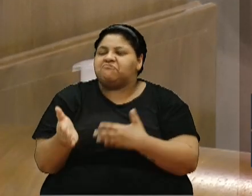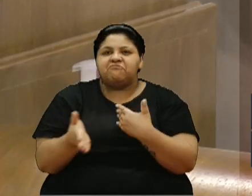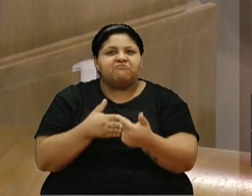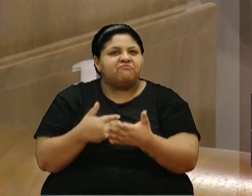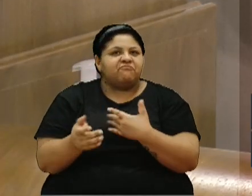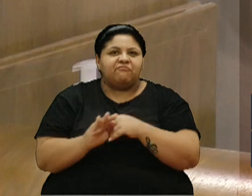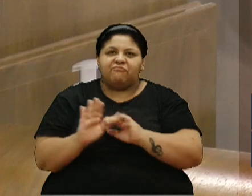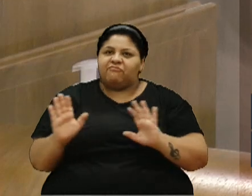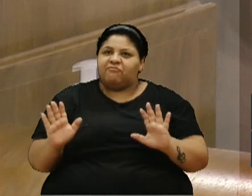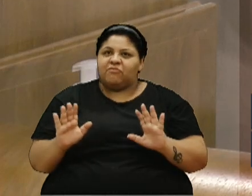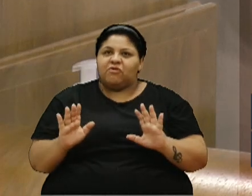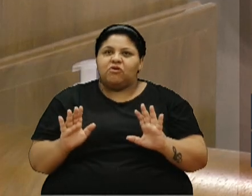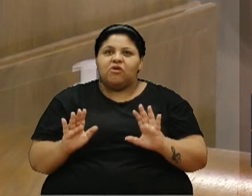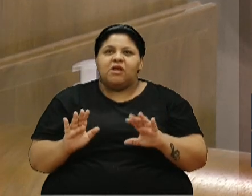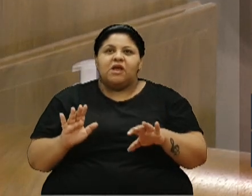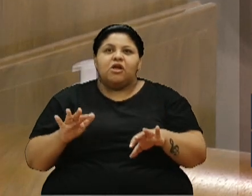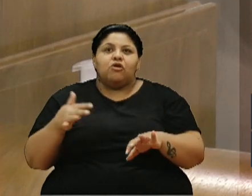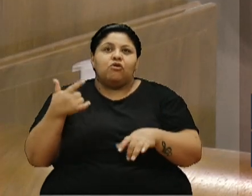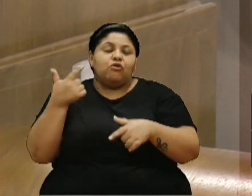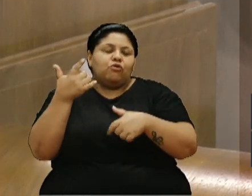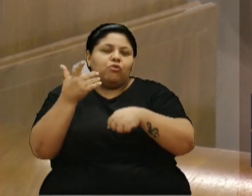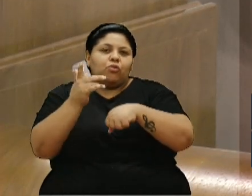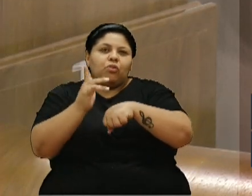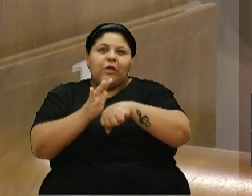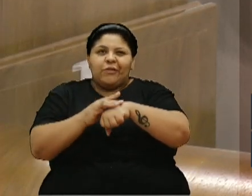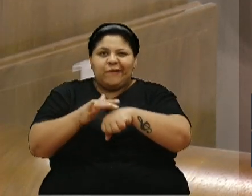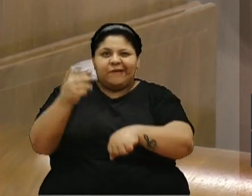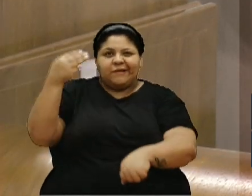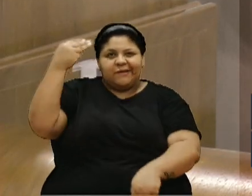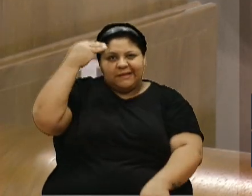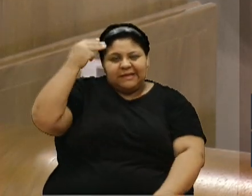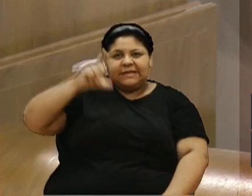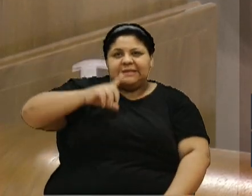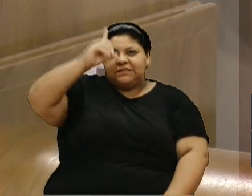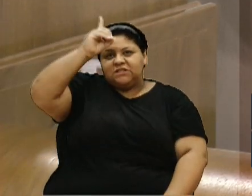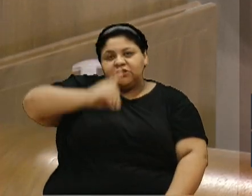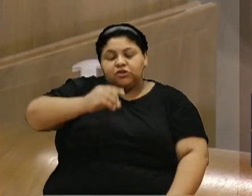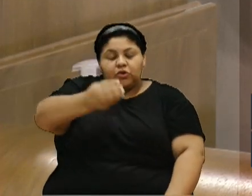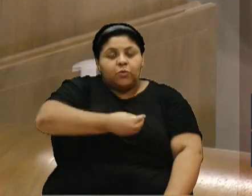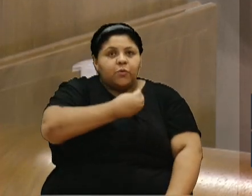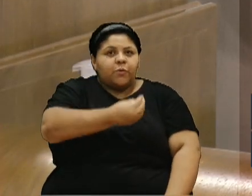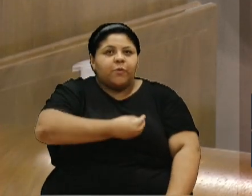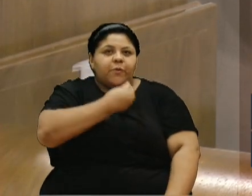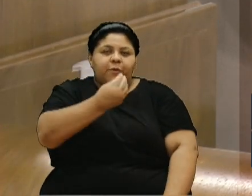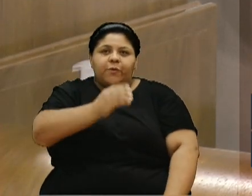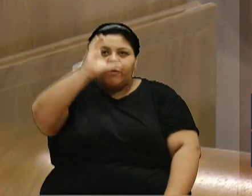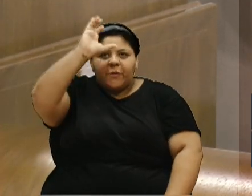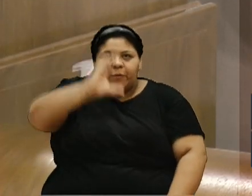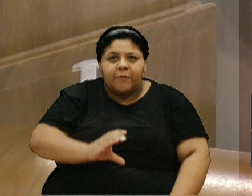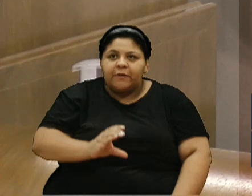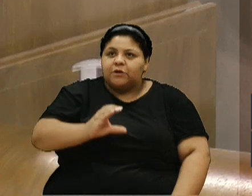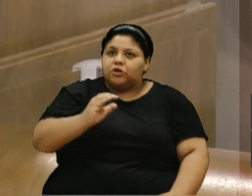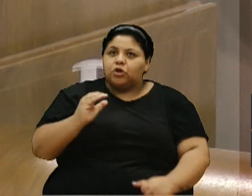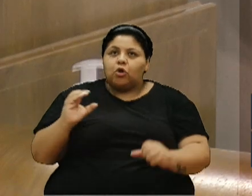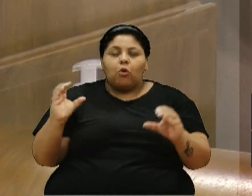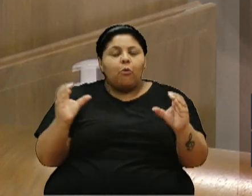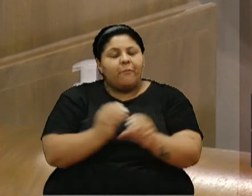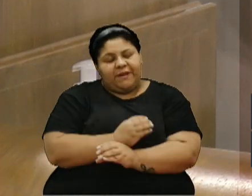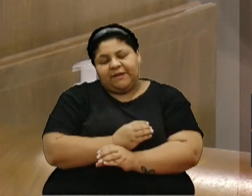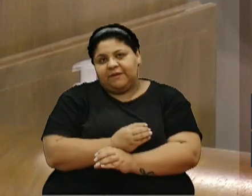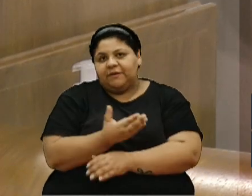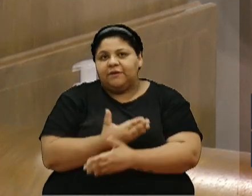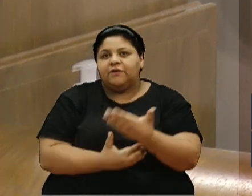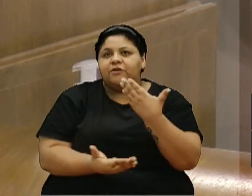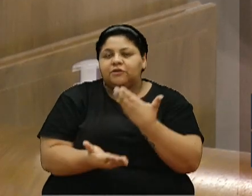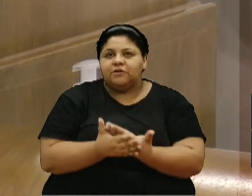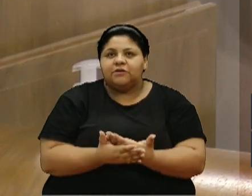independente do adoecimento mental que a pessoa esteja passando, ela tem o direito de estar vivendo a sua cidadania plena em